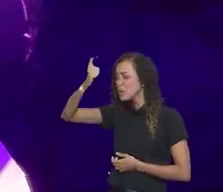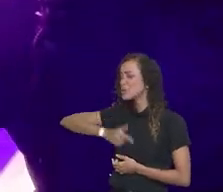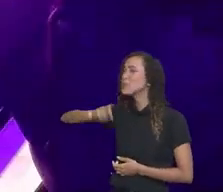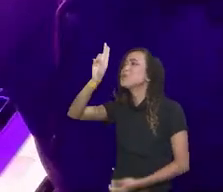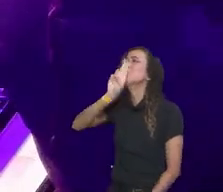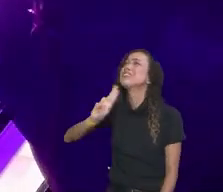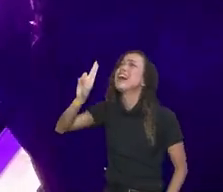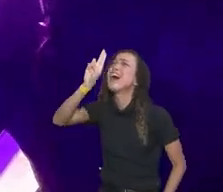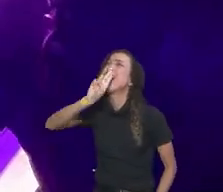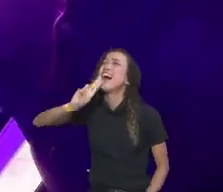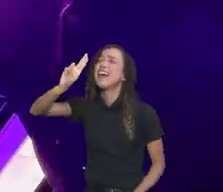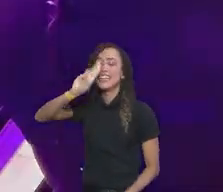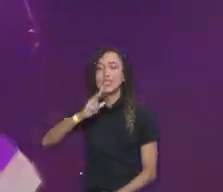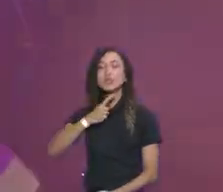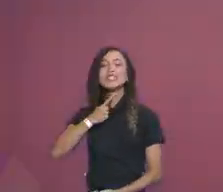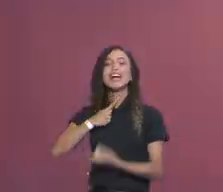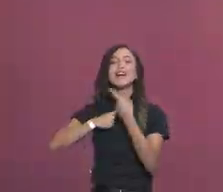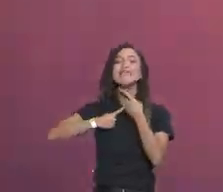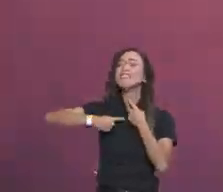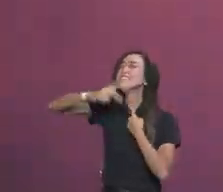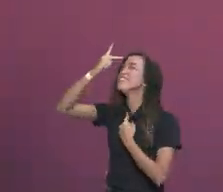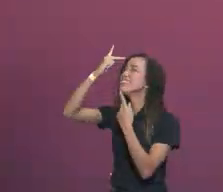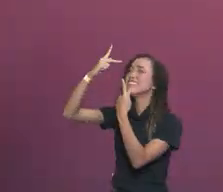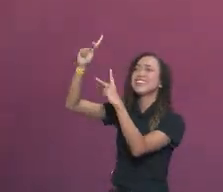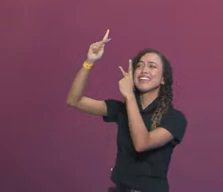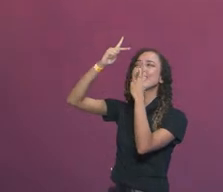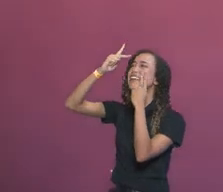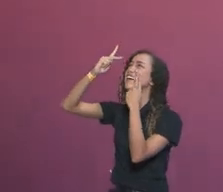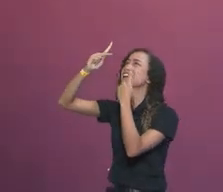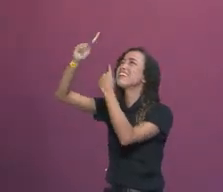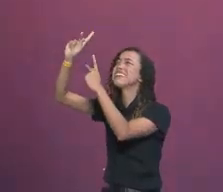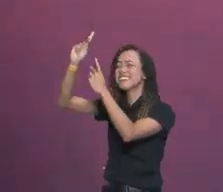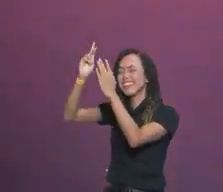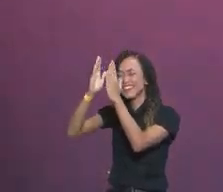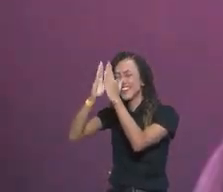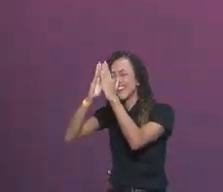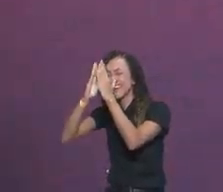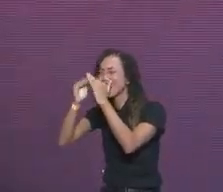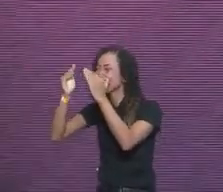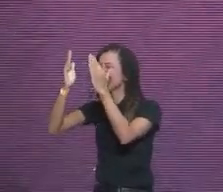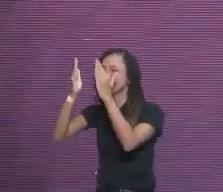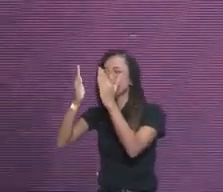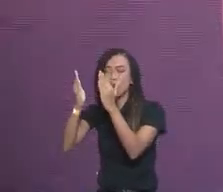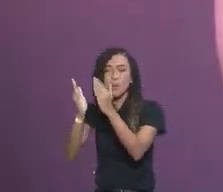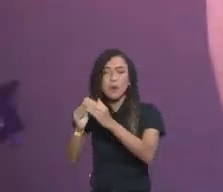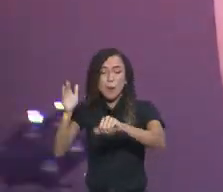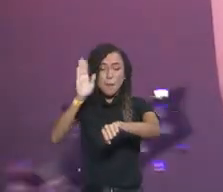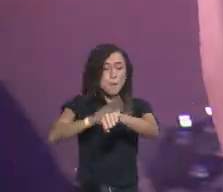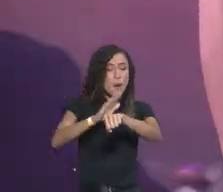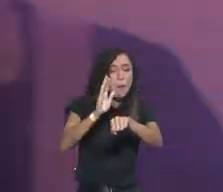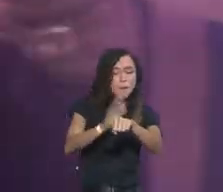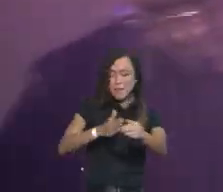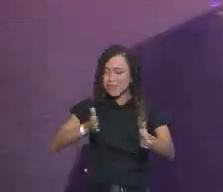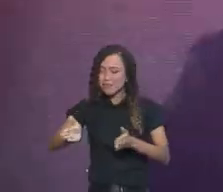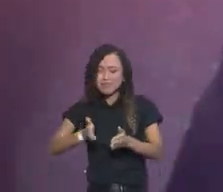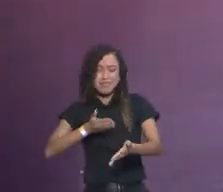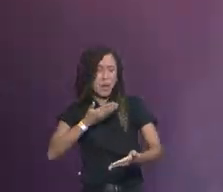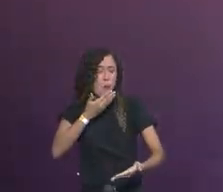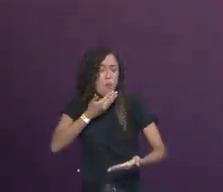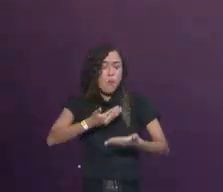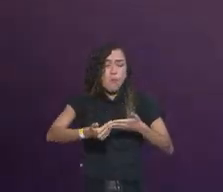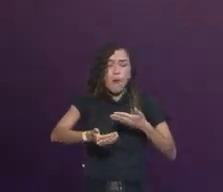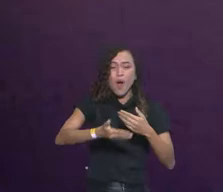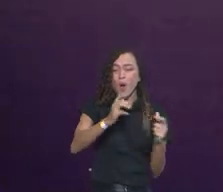quero ser usado nem aqui te agrade qualquer